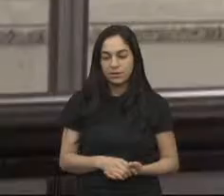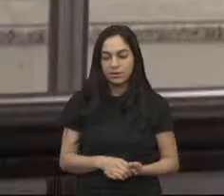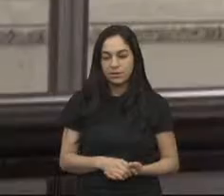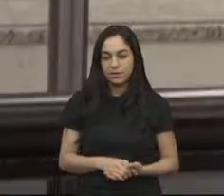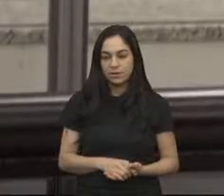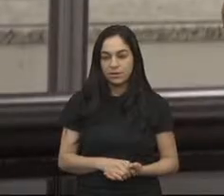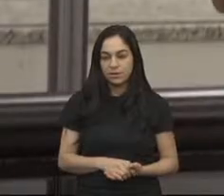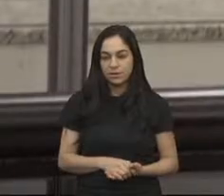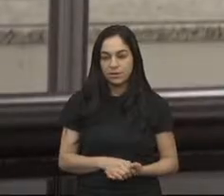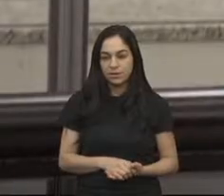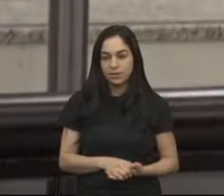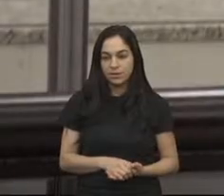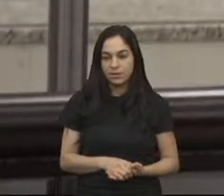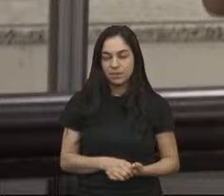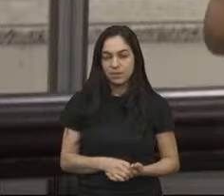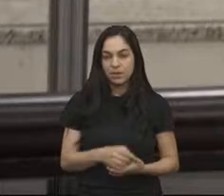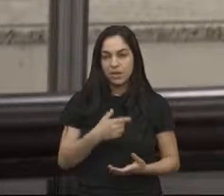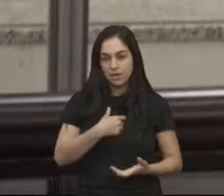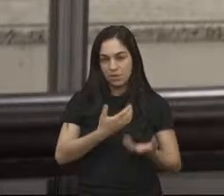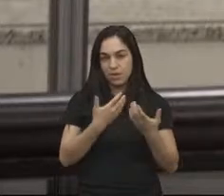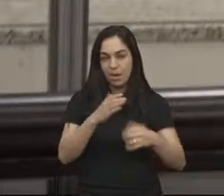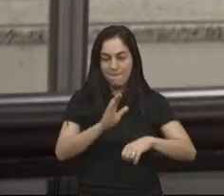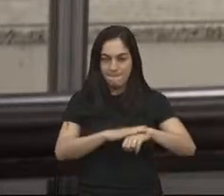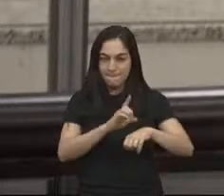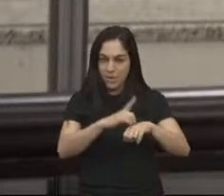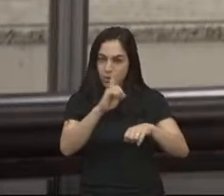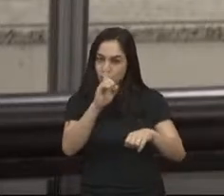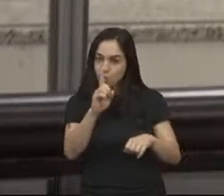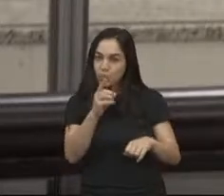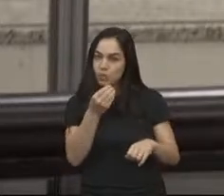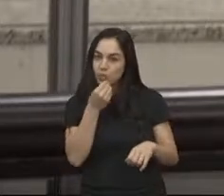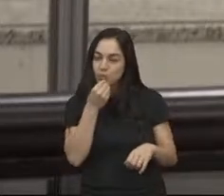Alô? Gostaria só de dar mais uma ressalva no que eu comentei.